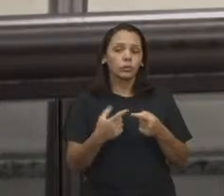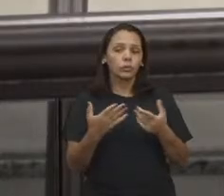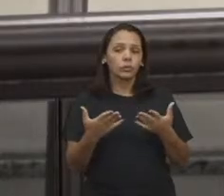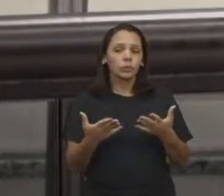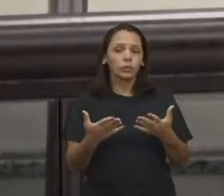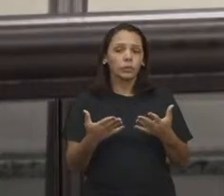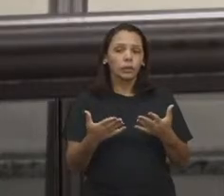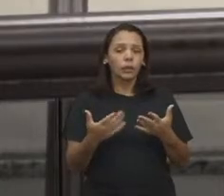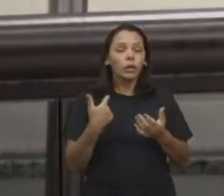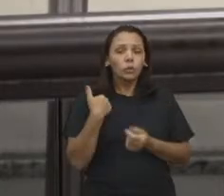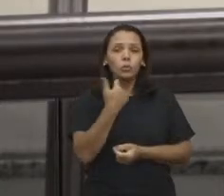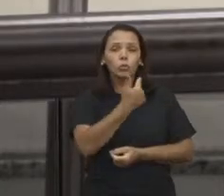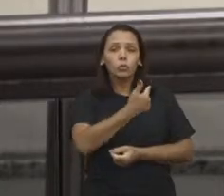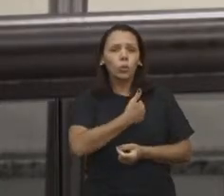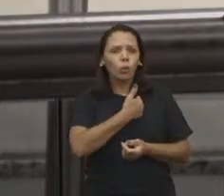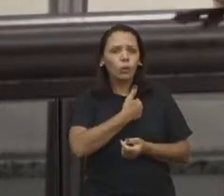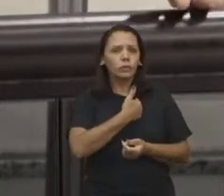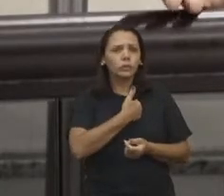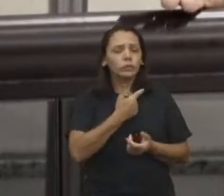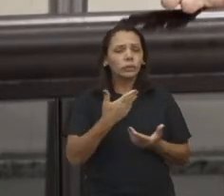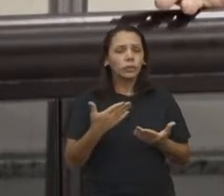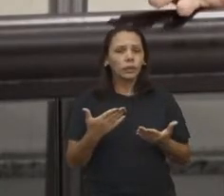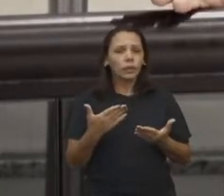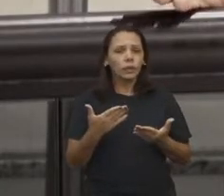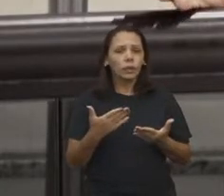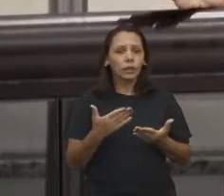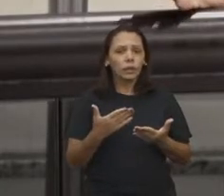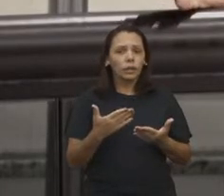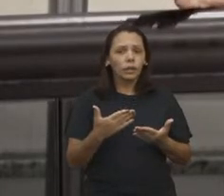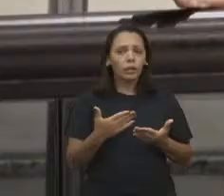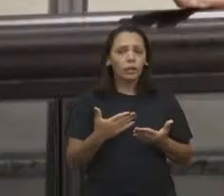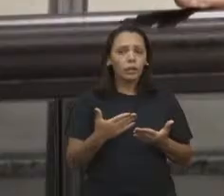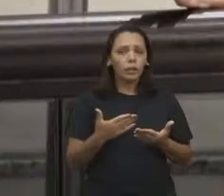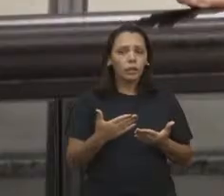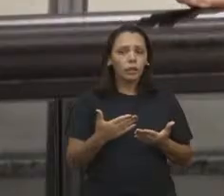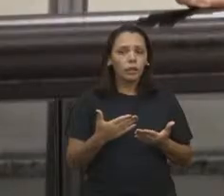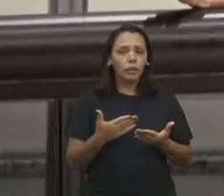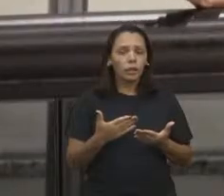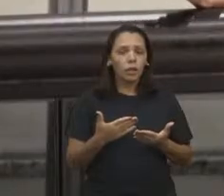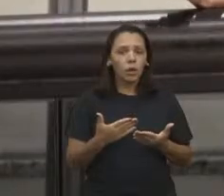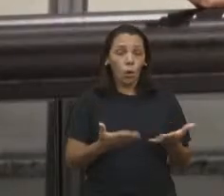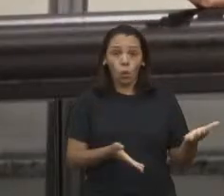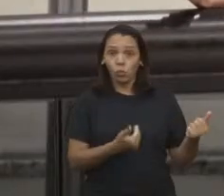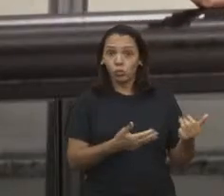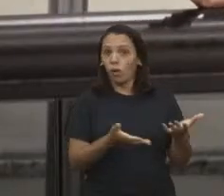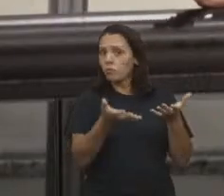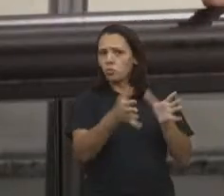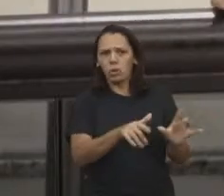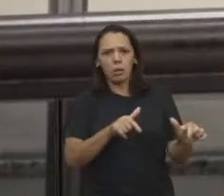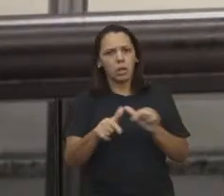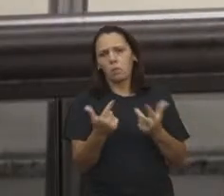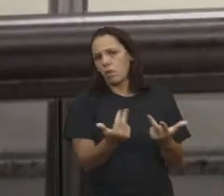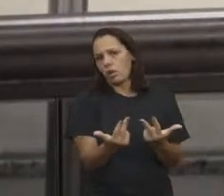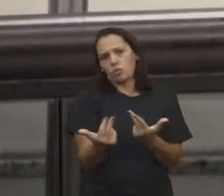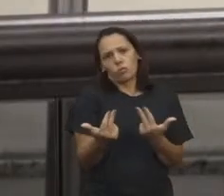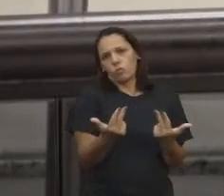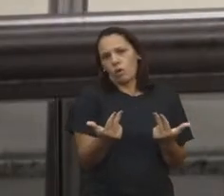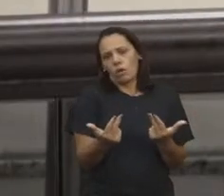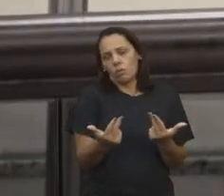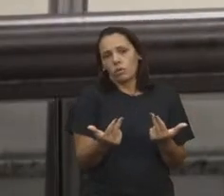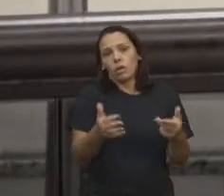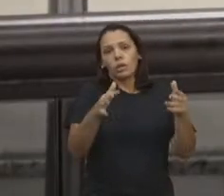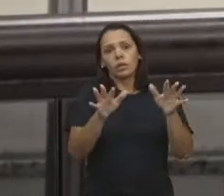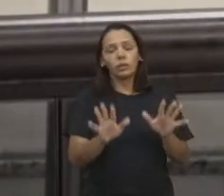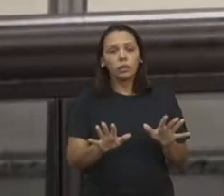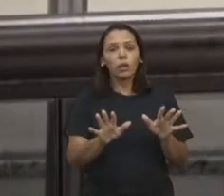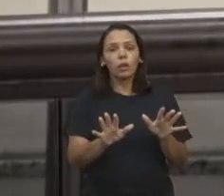veterano que nem nós, a rapaziada nova, ninguém quer mais entrar no mercado. Então, a cidade depende